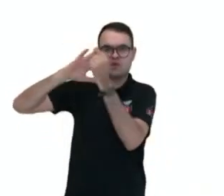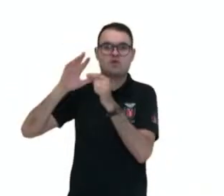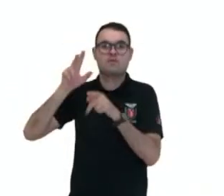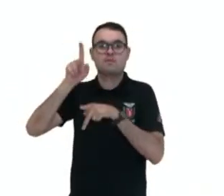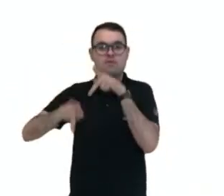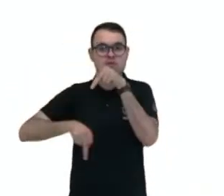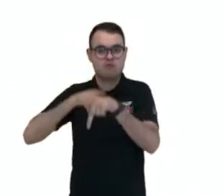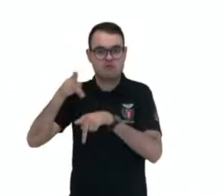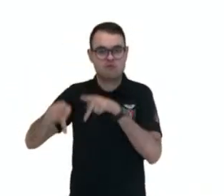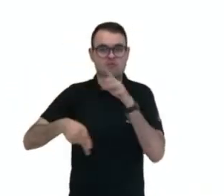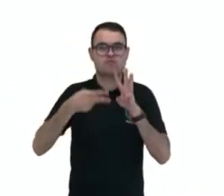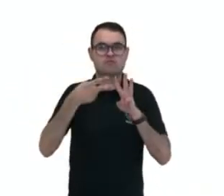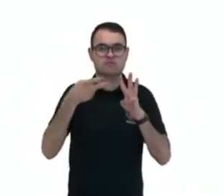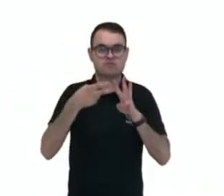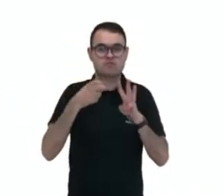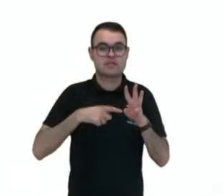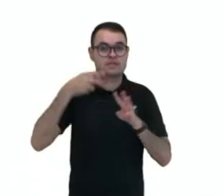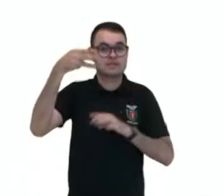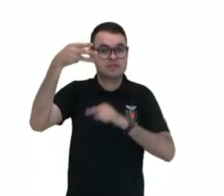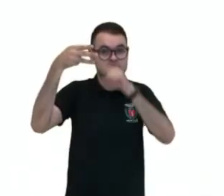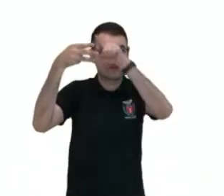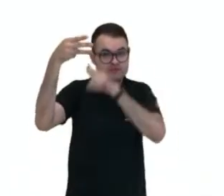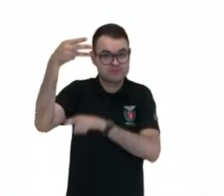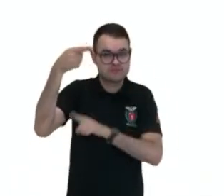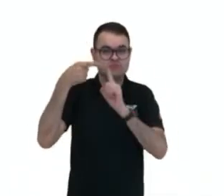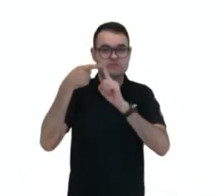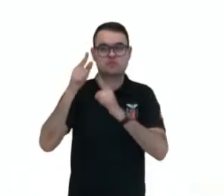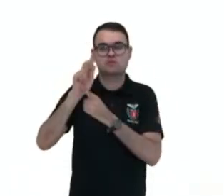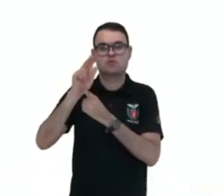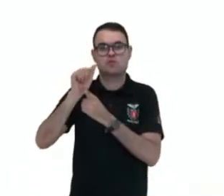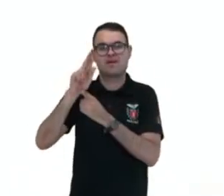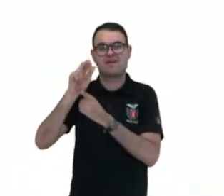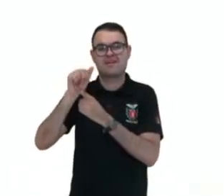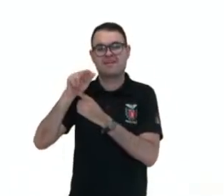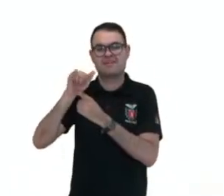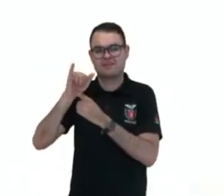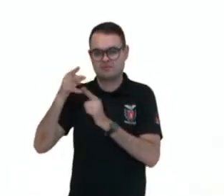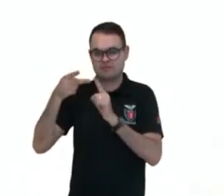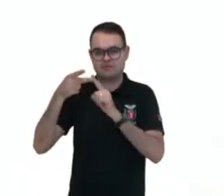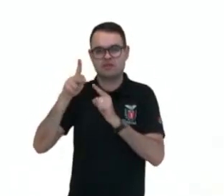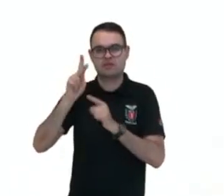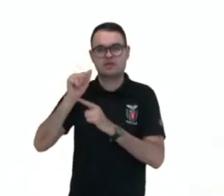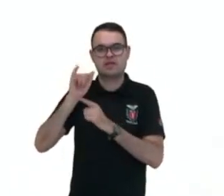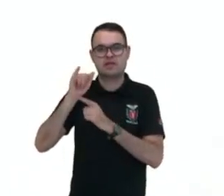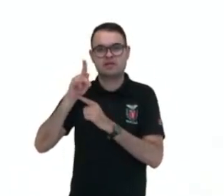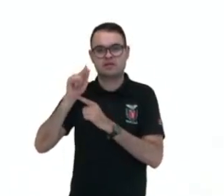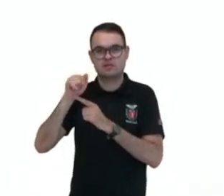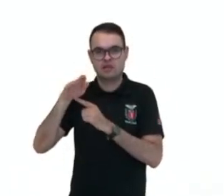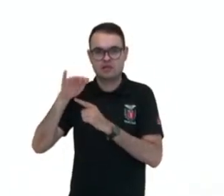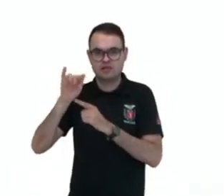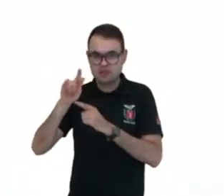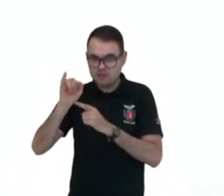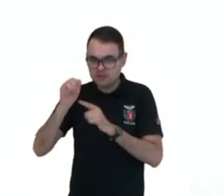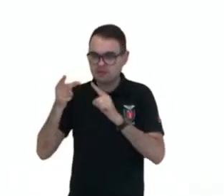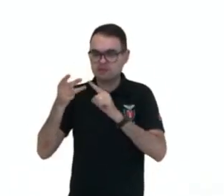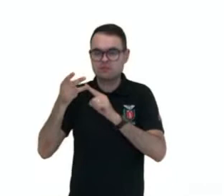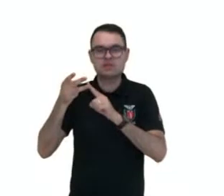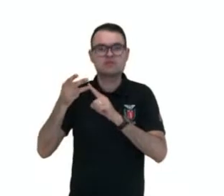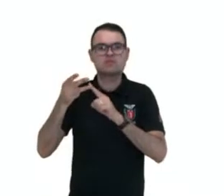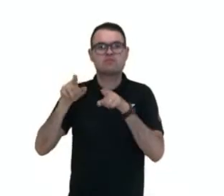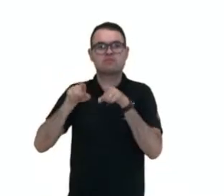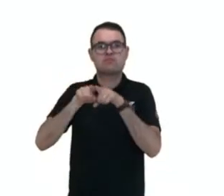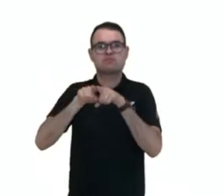três principais etnias indígenas: a Guarani, a Caingangue e a Xetá. Inclusive, da região